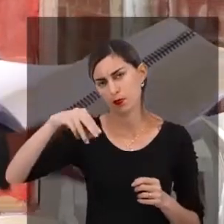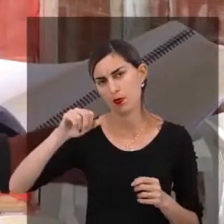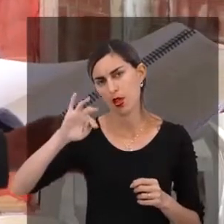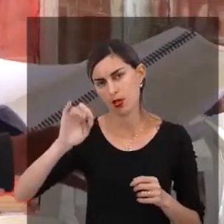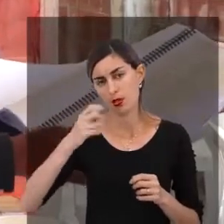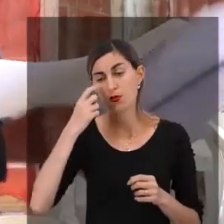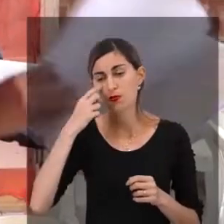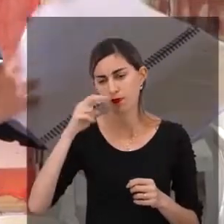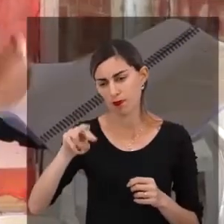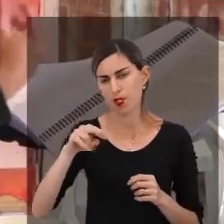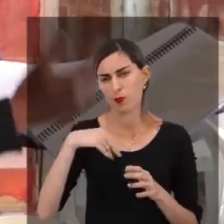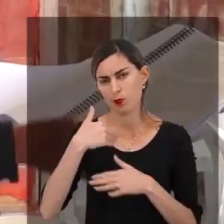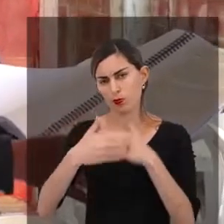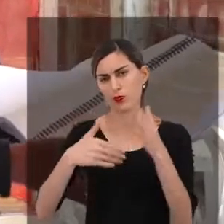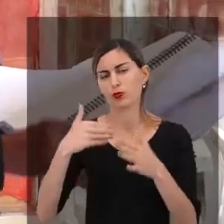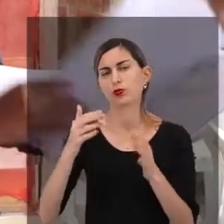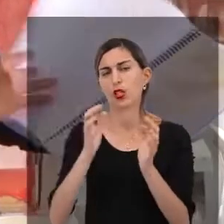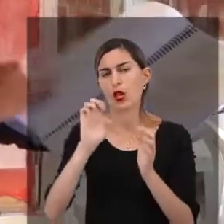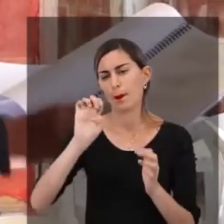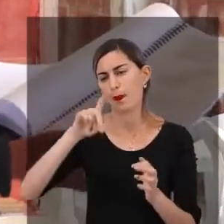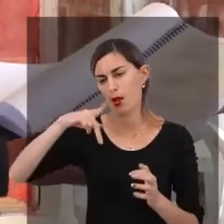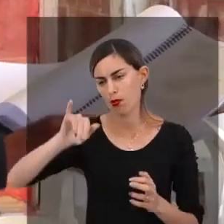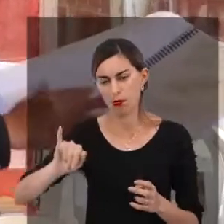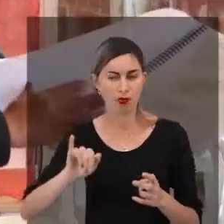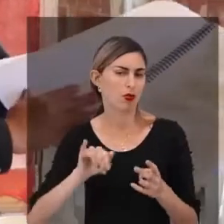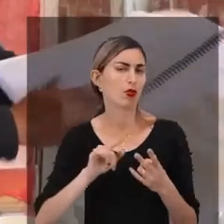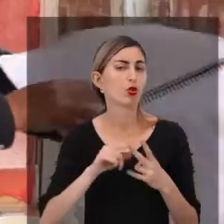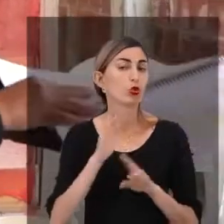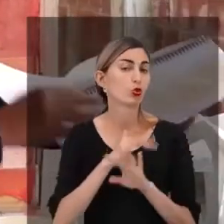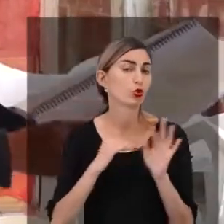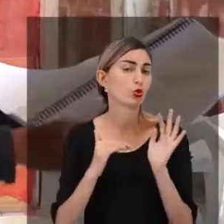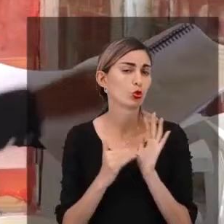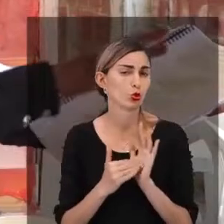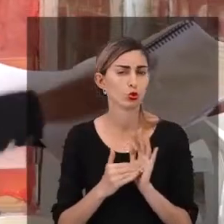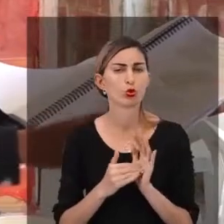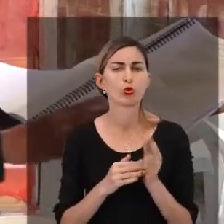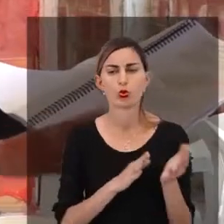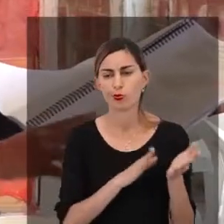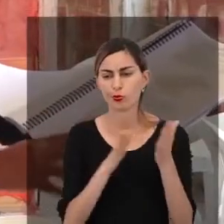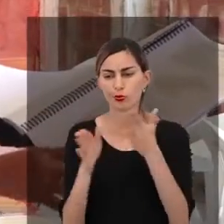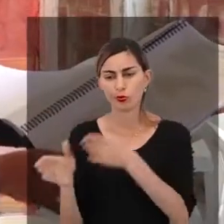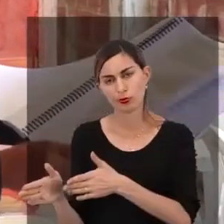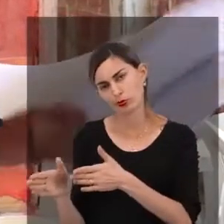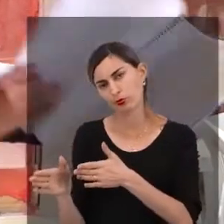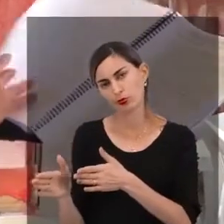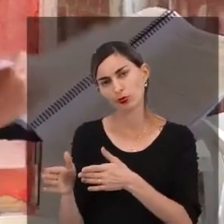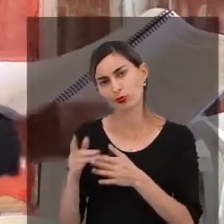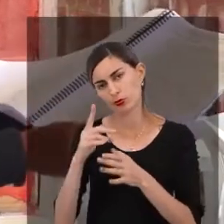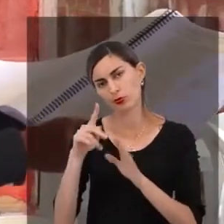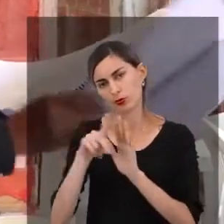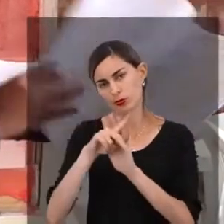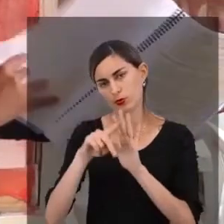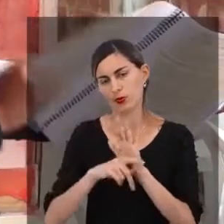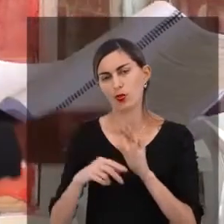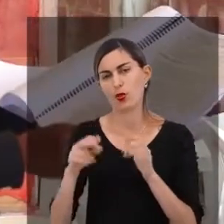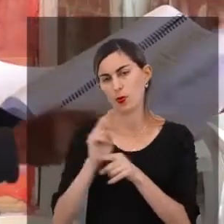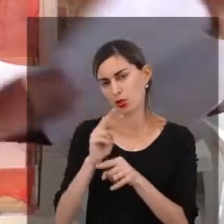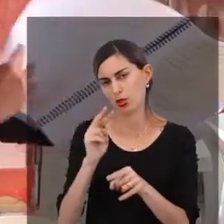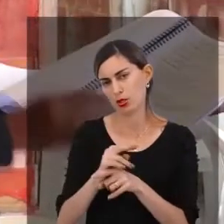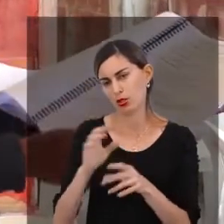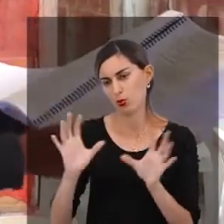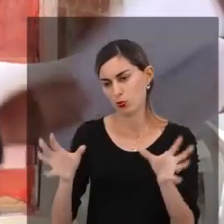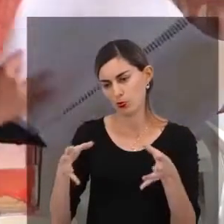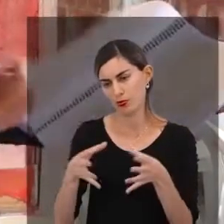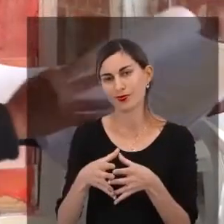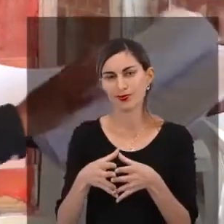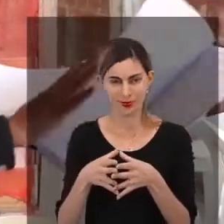PCMAT e ver as produções coletivas, EPI, né? Todo o dimensionamento dessa parte de proteções